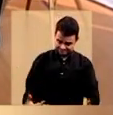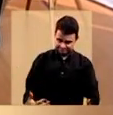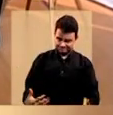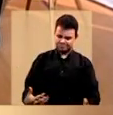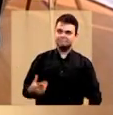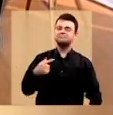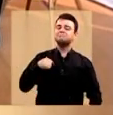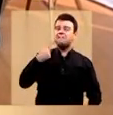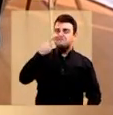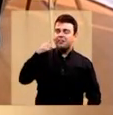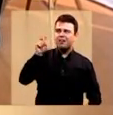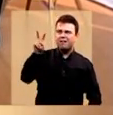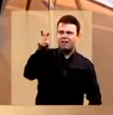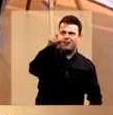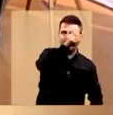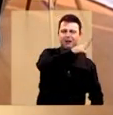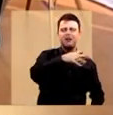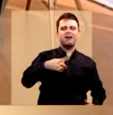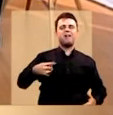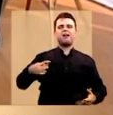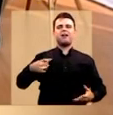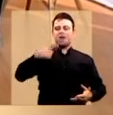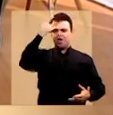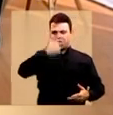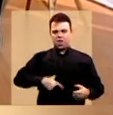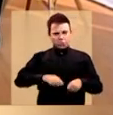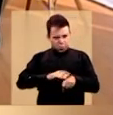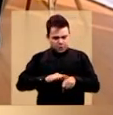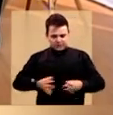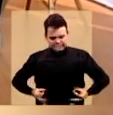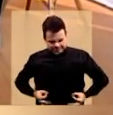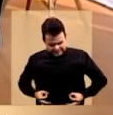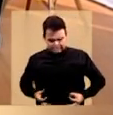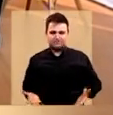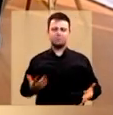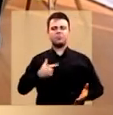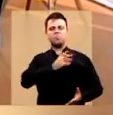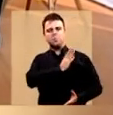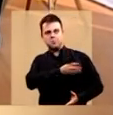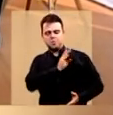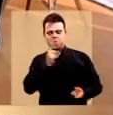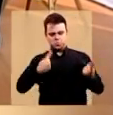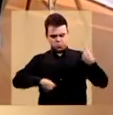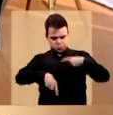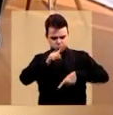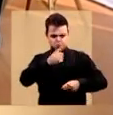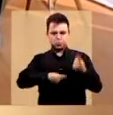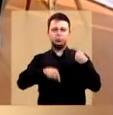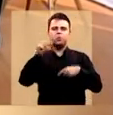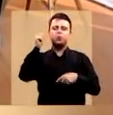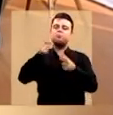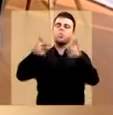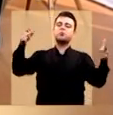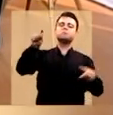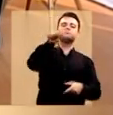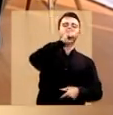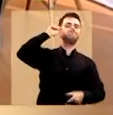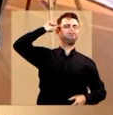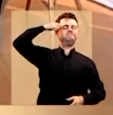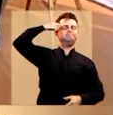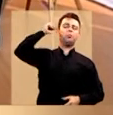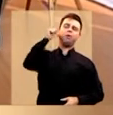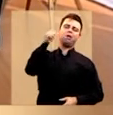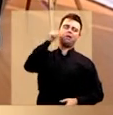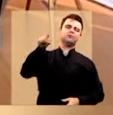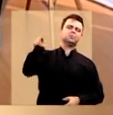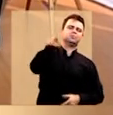alto índice de mioma, de problema cardiovascular. Isso tudo tem a ver com o histórico da maneira como as